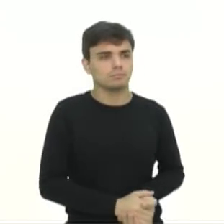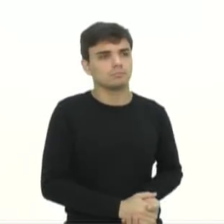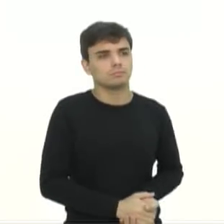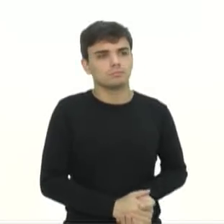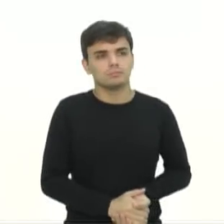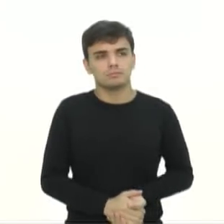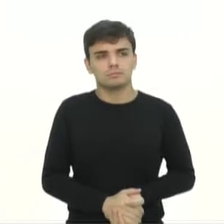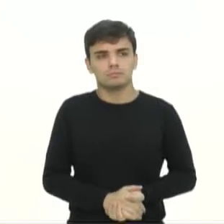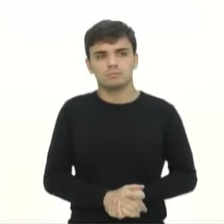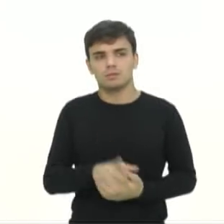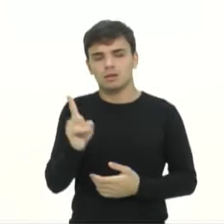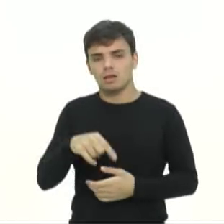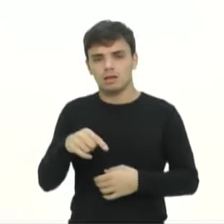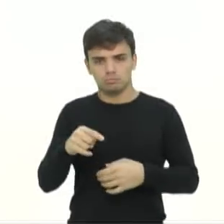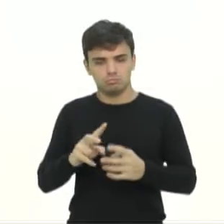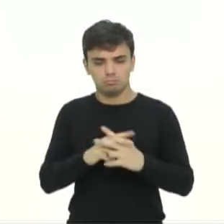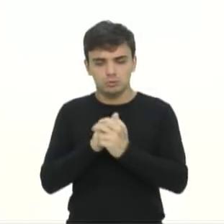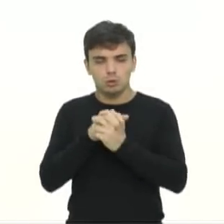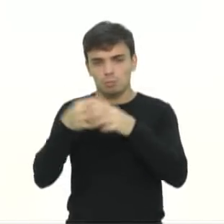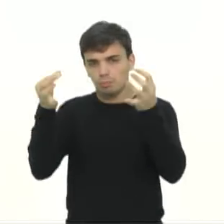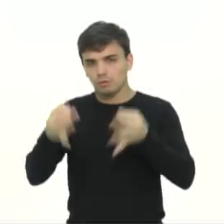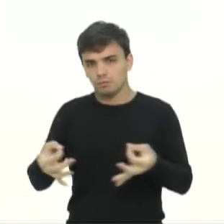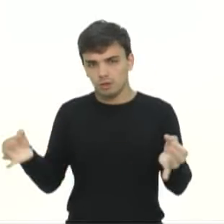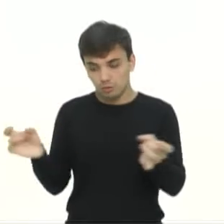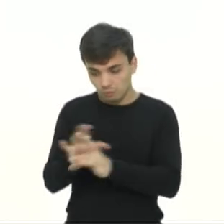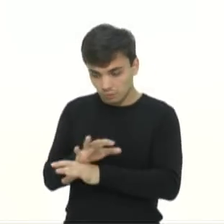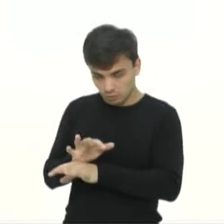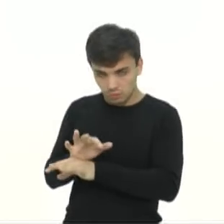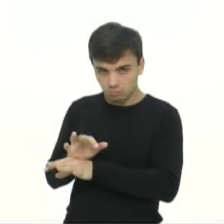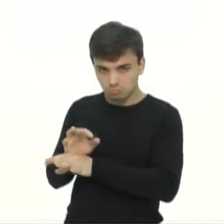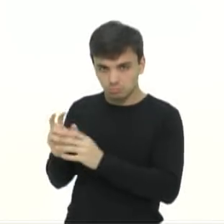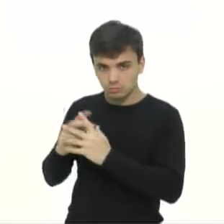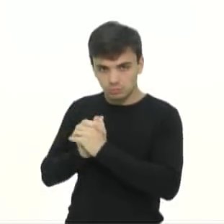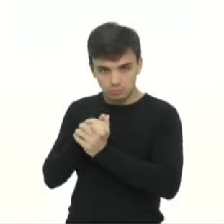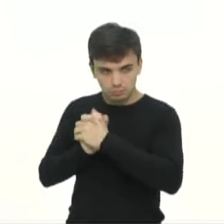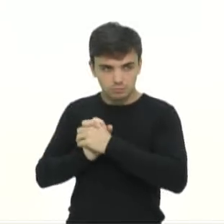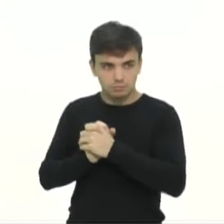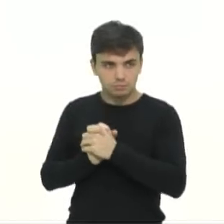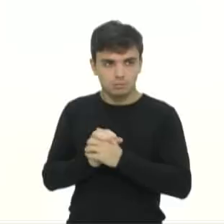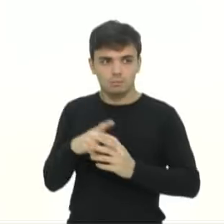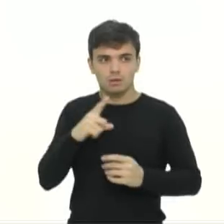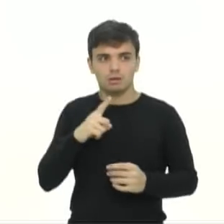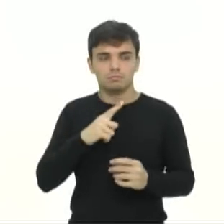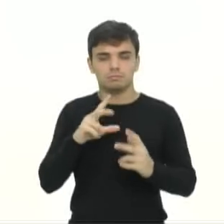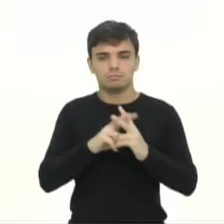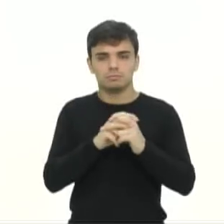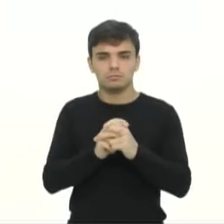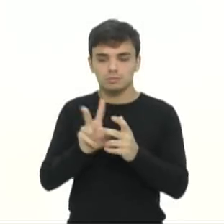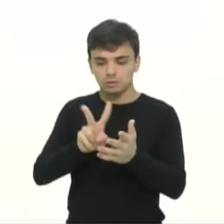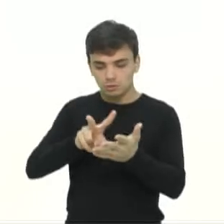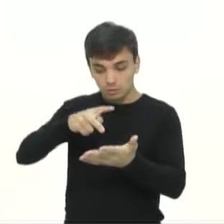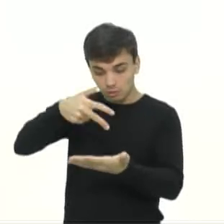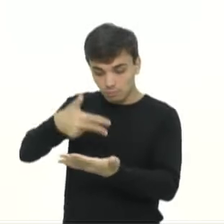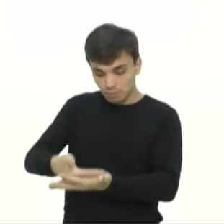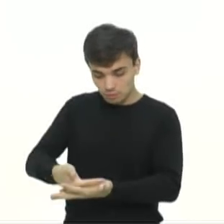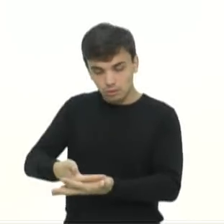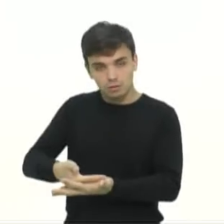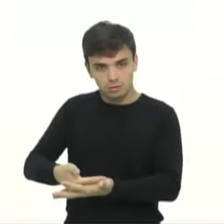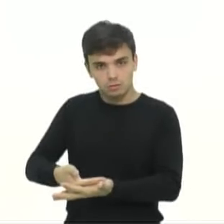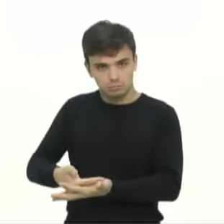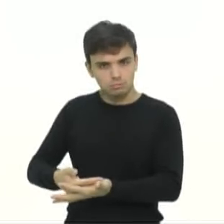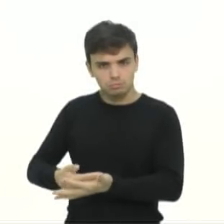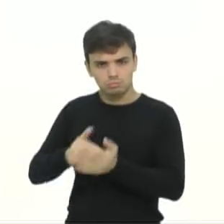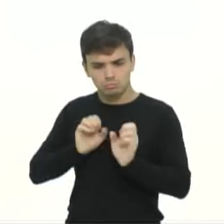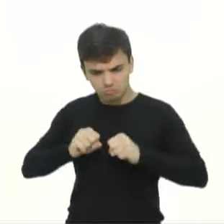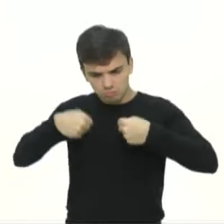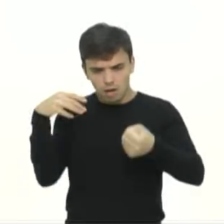golpe perfeito, né, que encerra a luta, ele vale 1 ponto. É obtido ao derrubar o adversário de costas com velocidade,